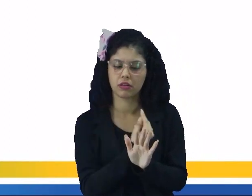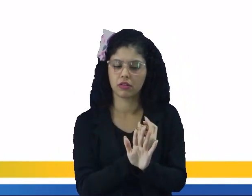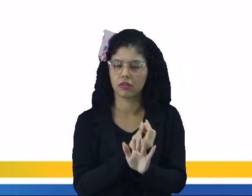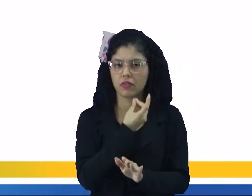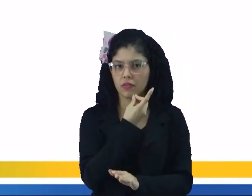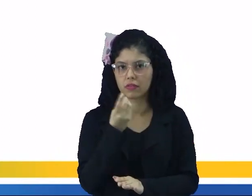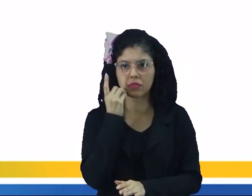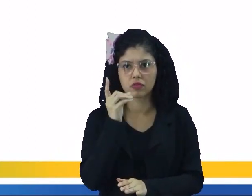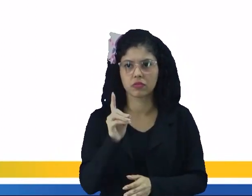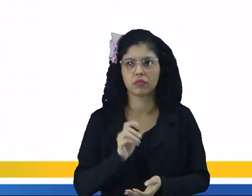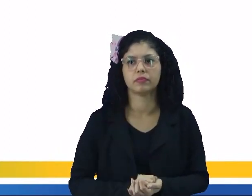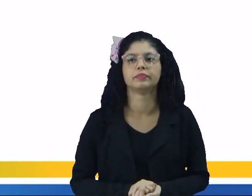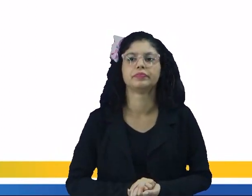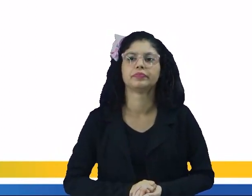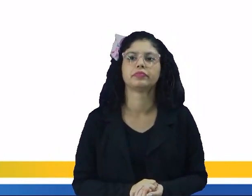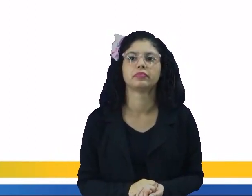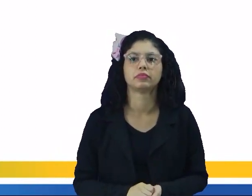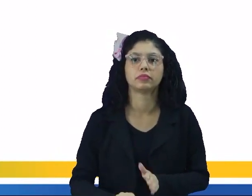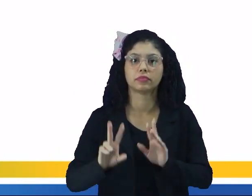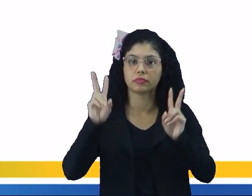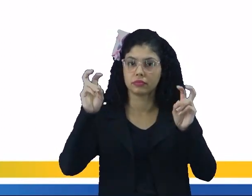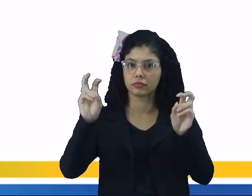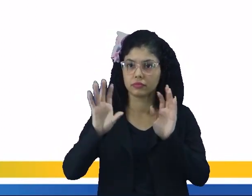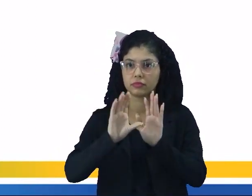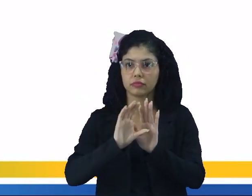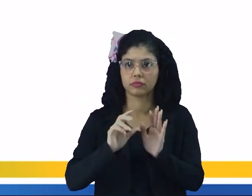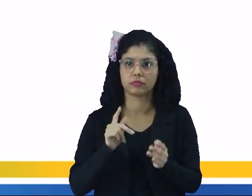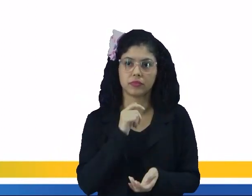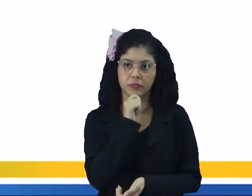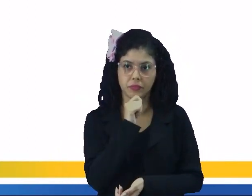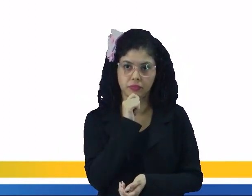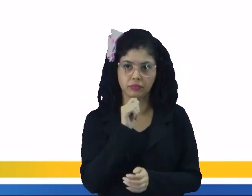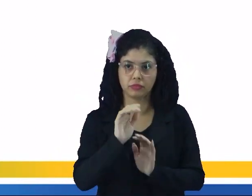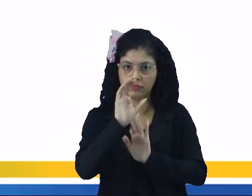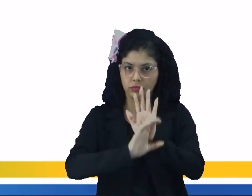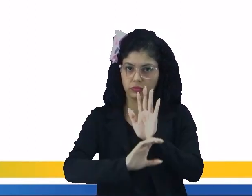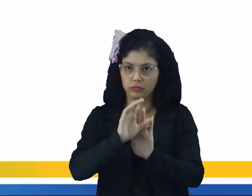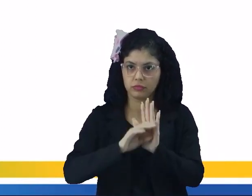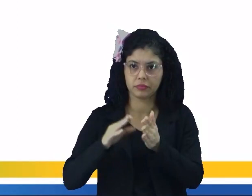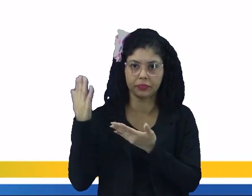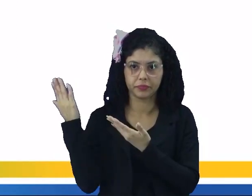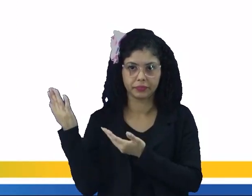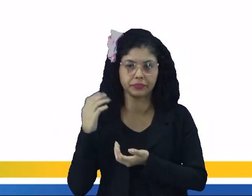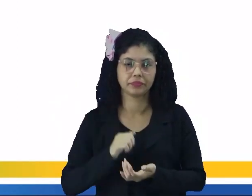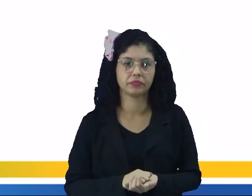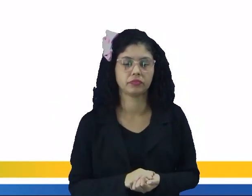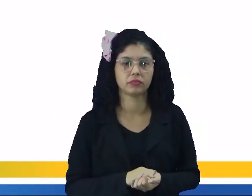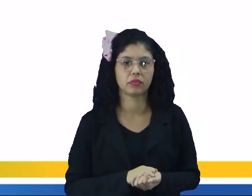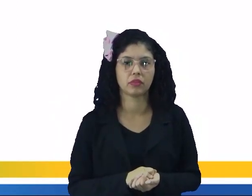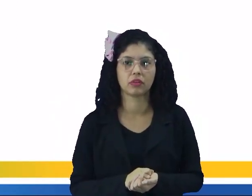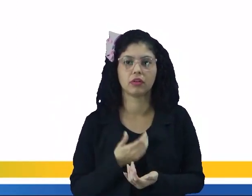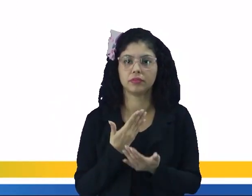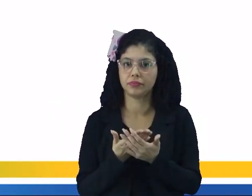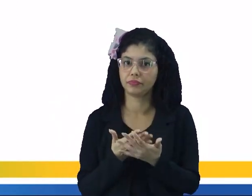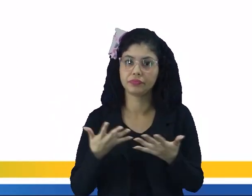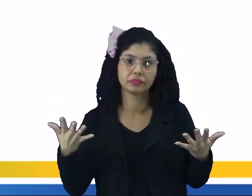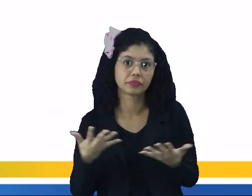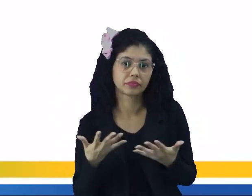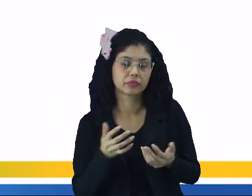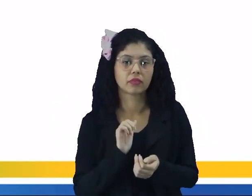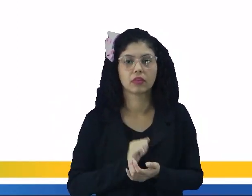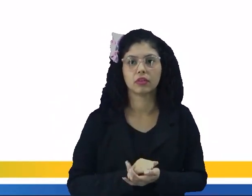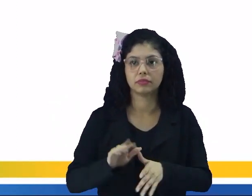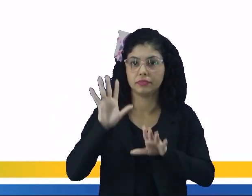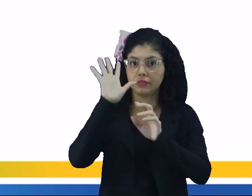dia. Os principais temas abordados então por Newton, né, e nesse conteúdo que nós vamos estudar agora então, de dinâmica, a gente